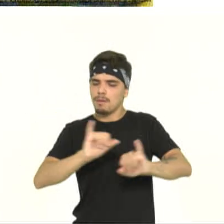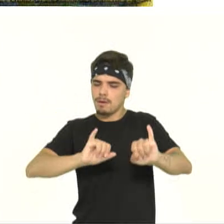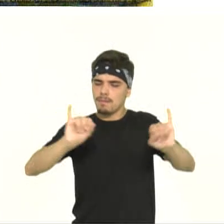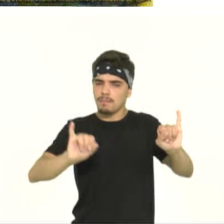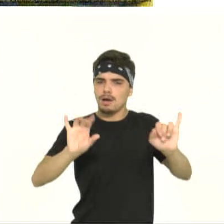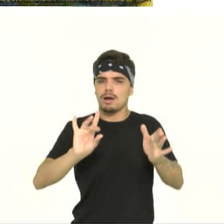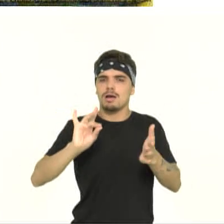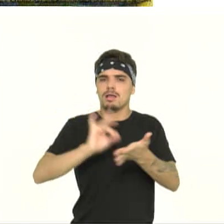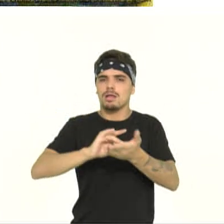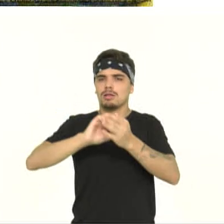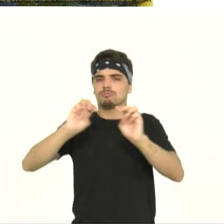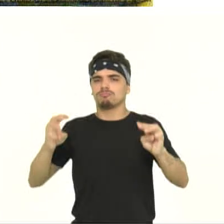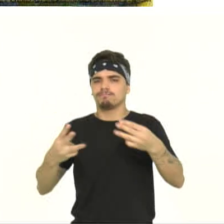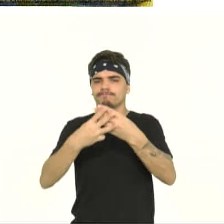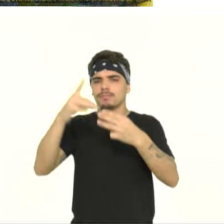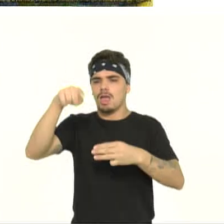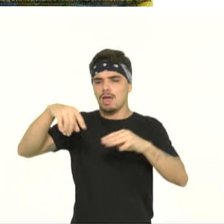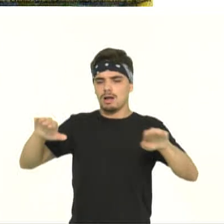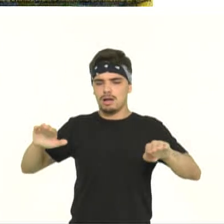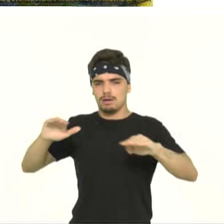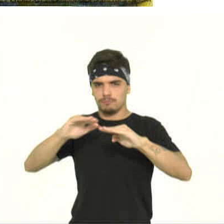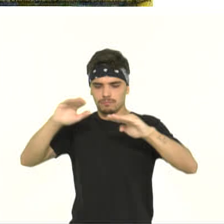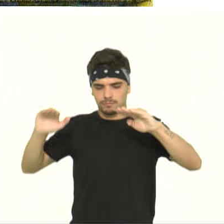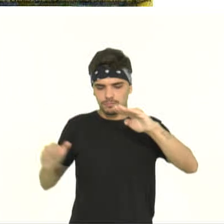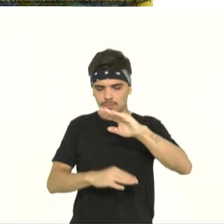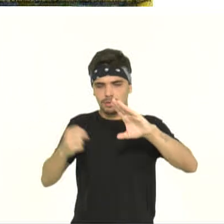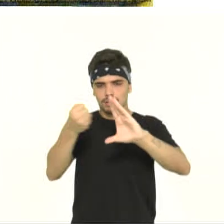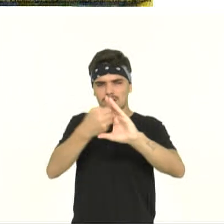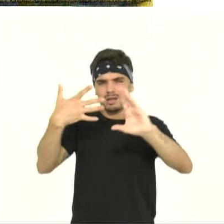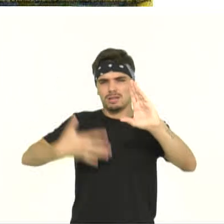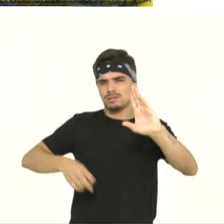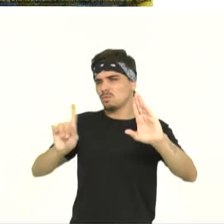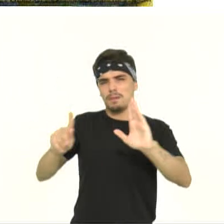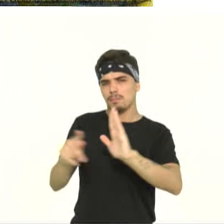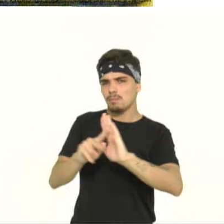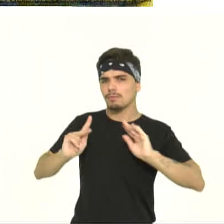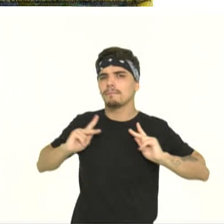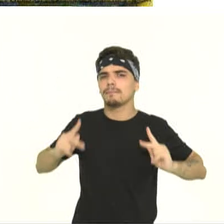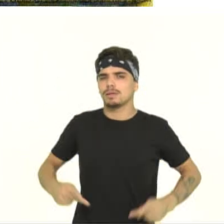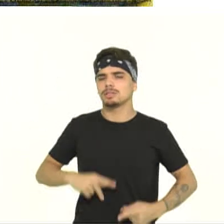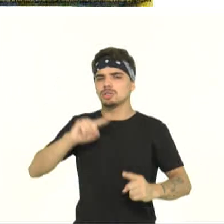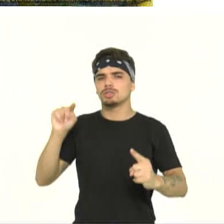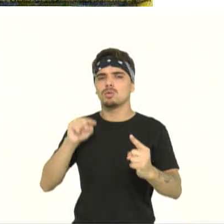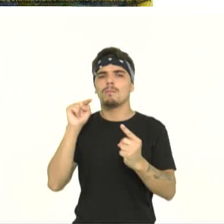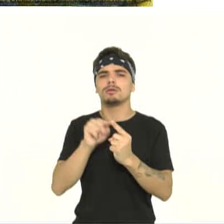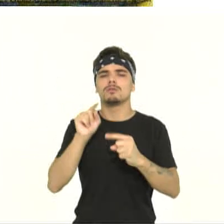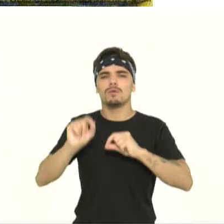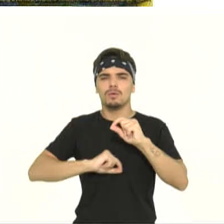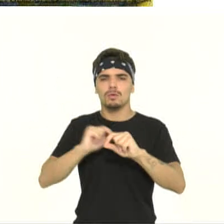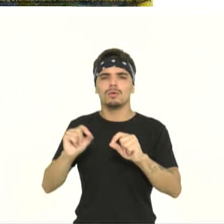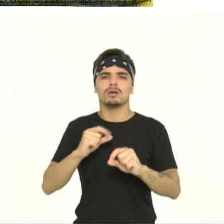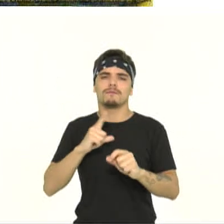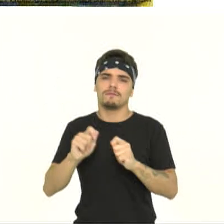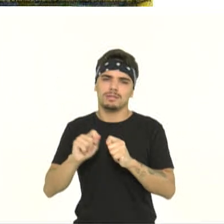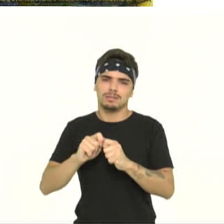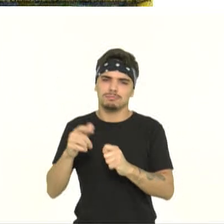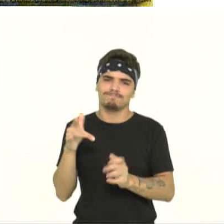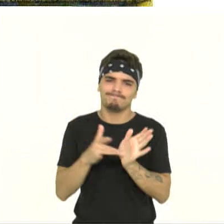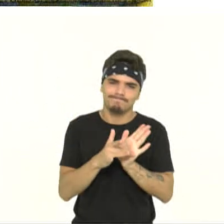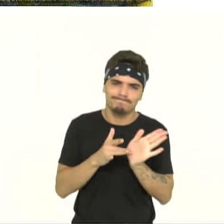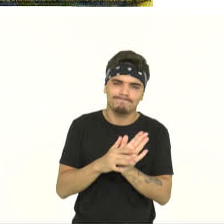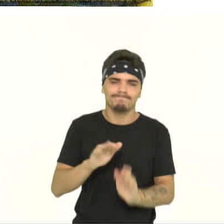judeus como inferiores e com características desumanas, com o objetivo de disseminar o antissemitismo. E